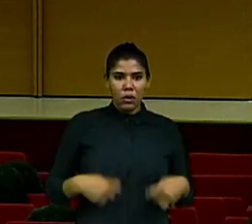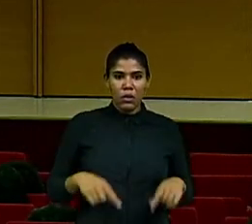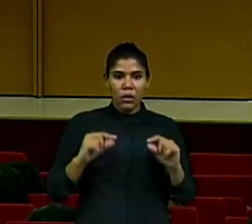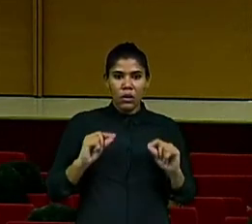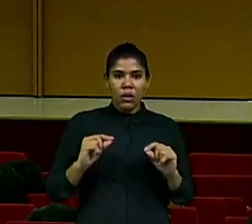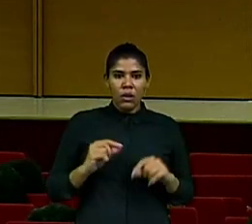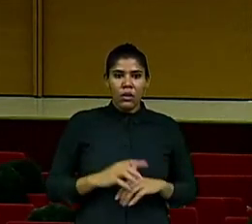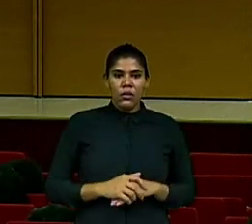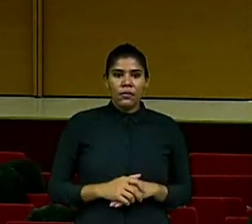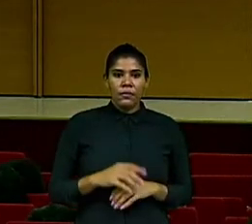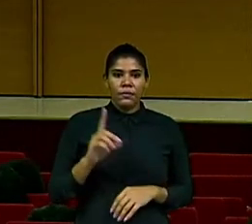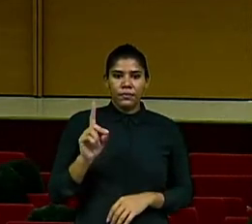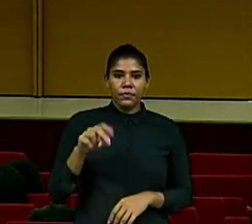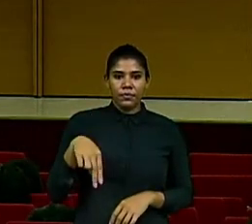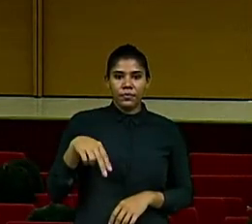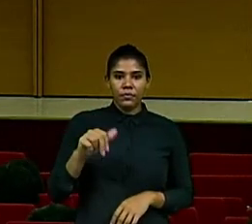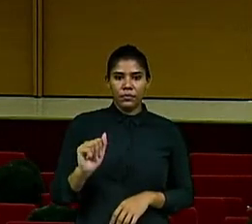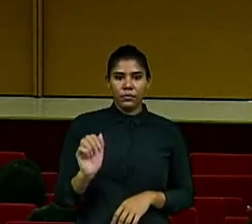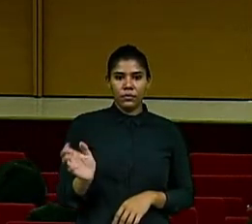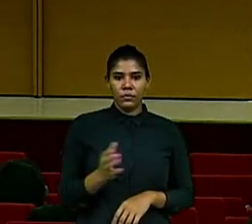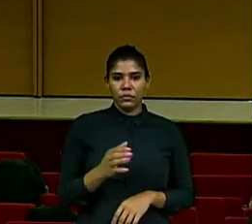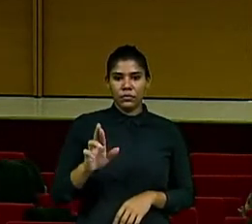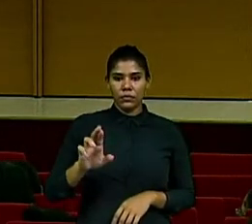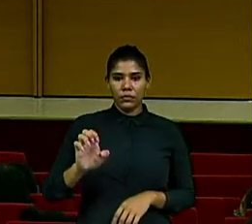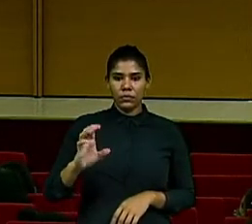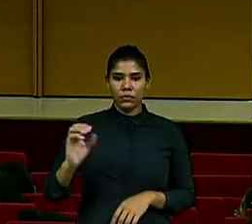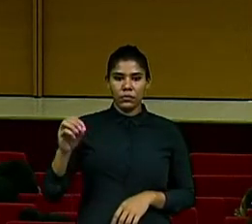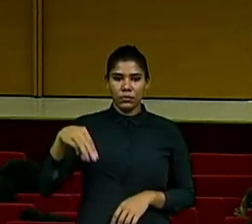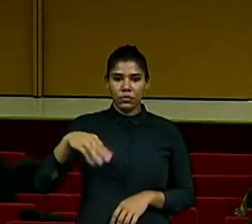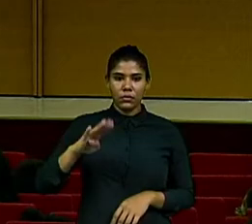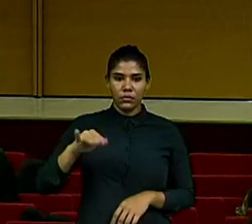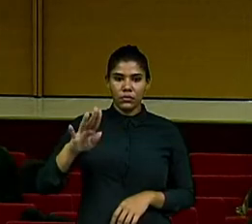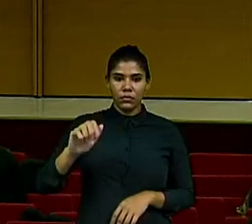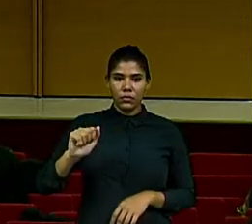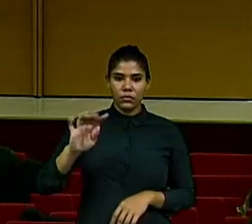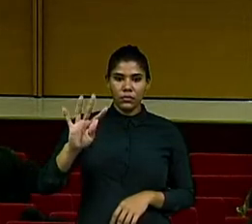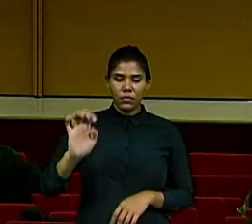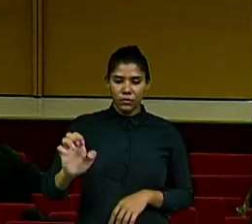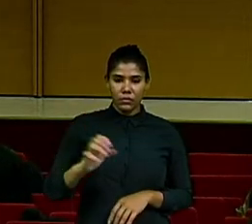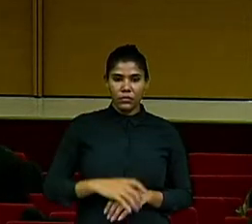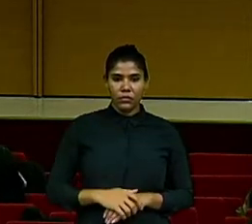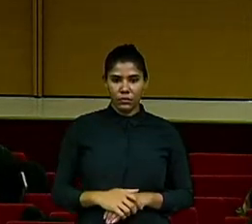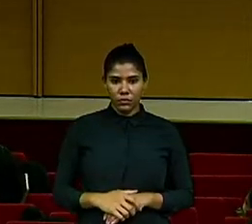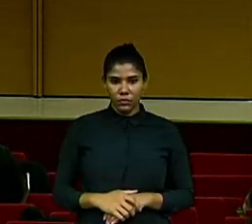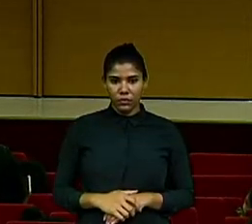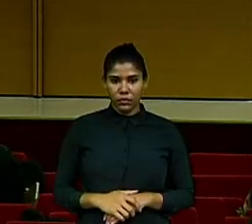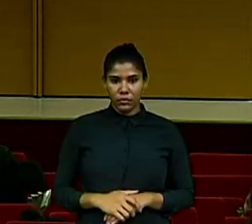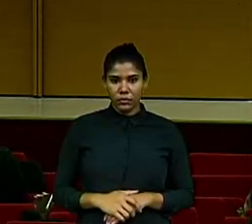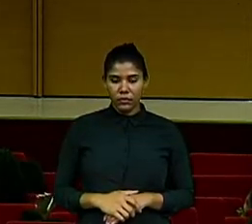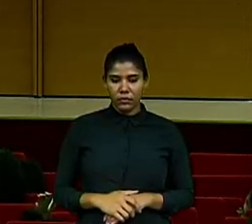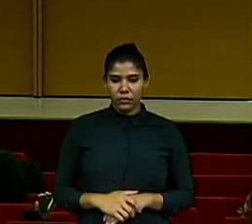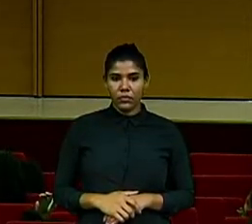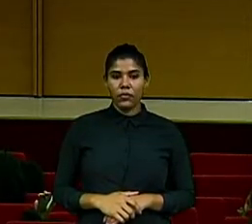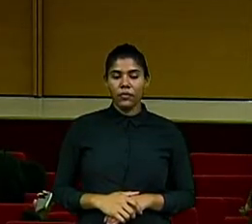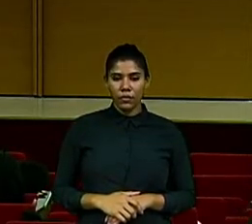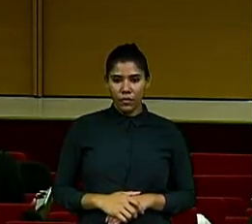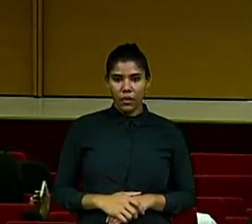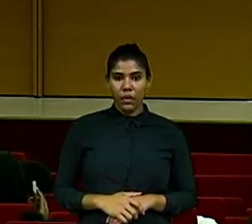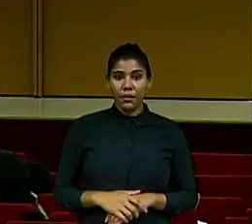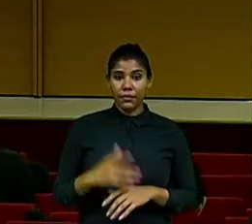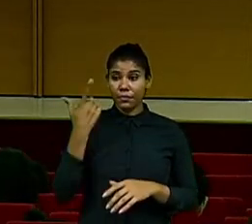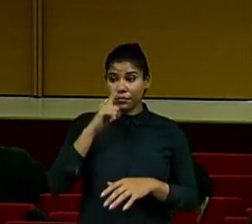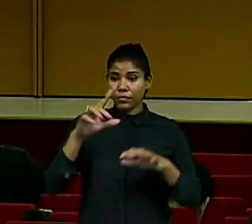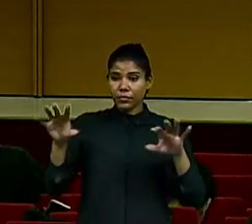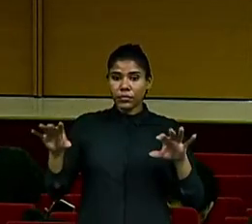DNA recombinante o gene só vai sair de um organismo e para o outro com essa técnica Então